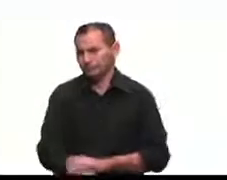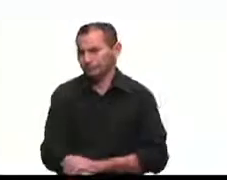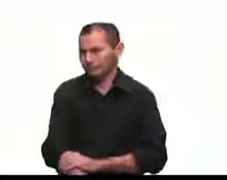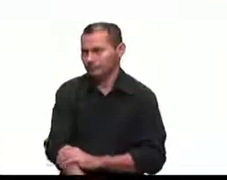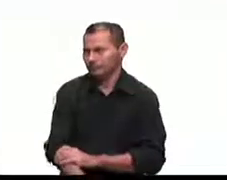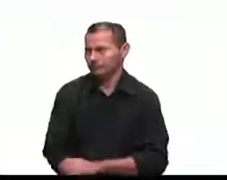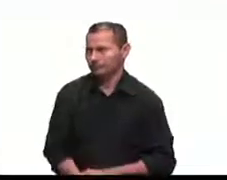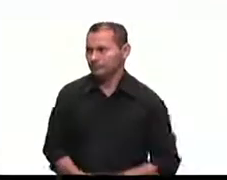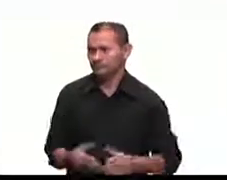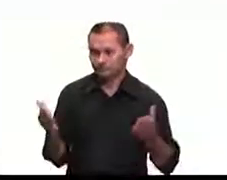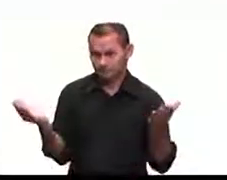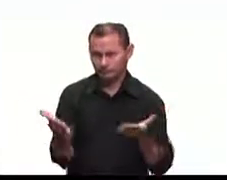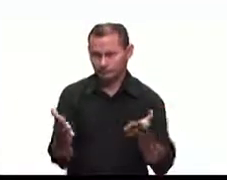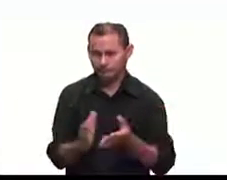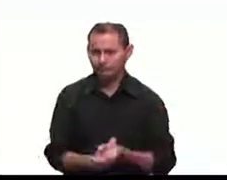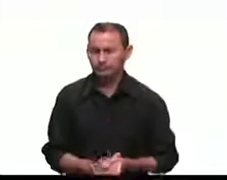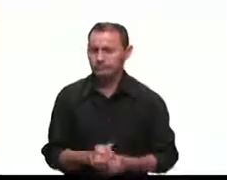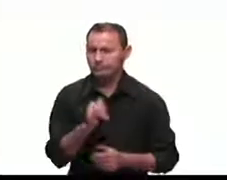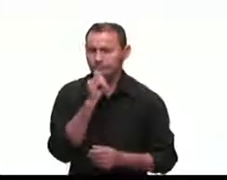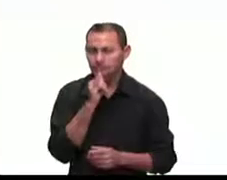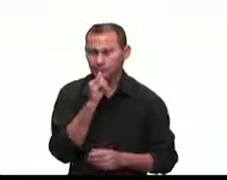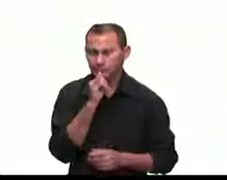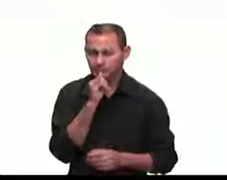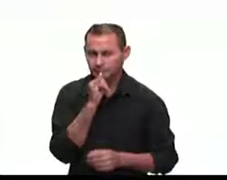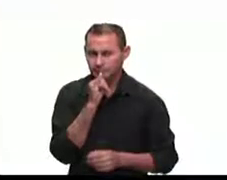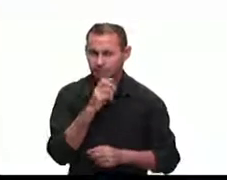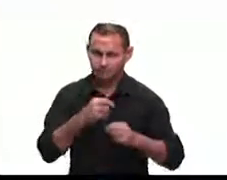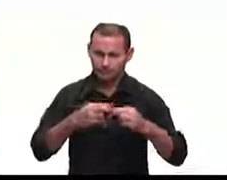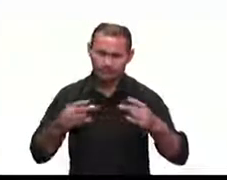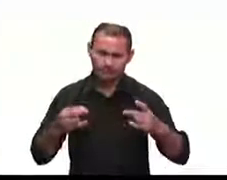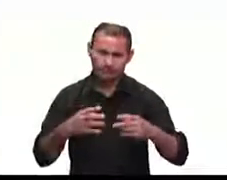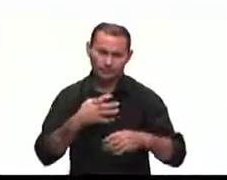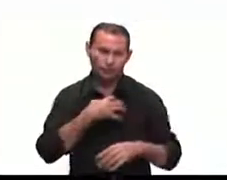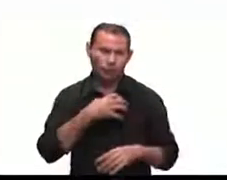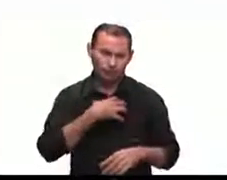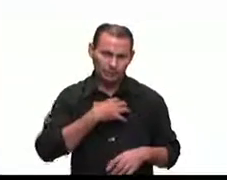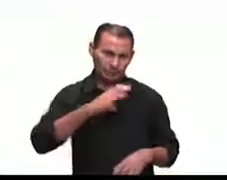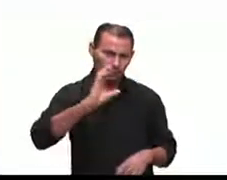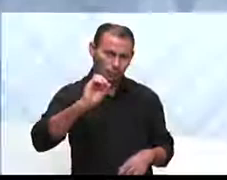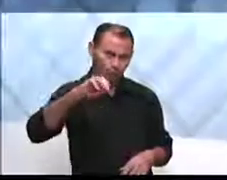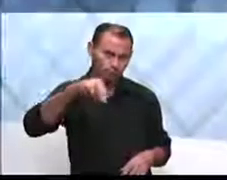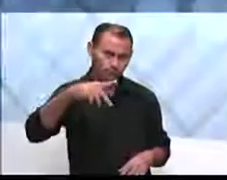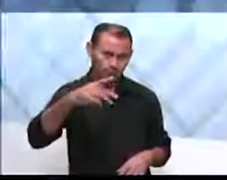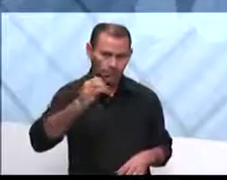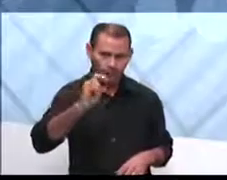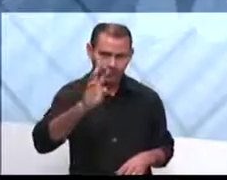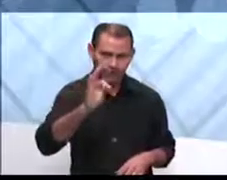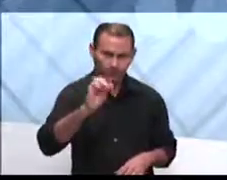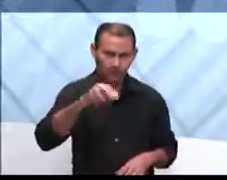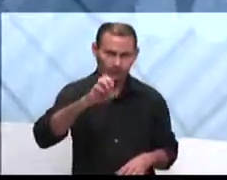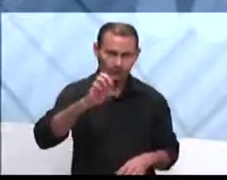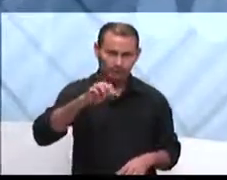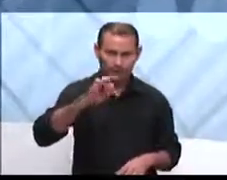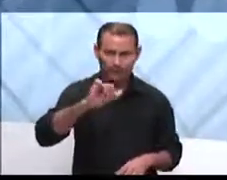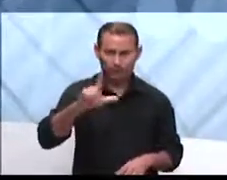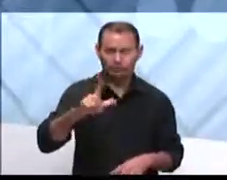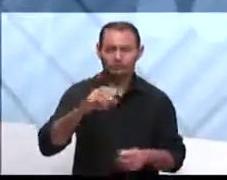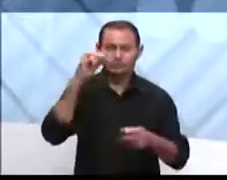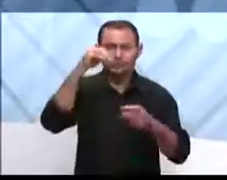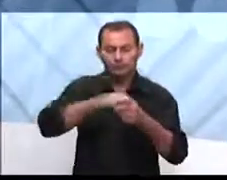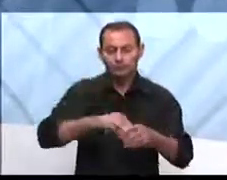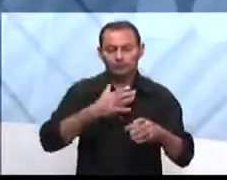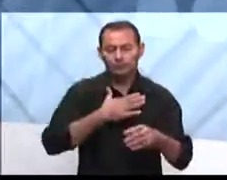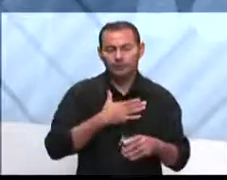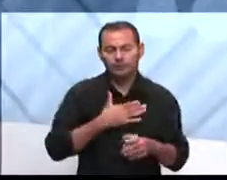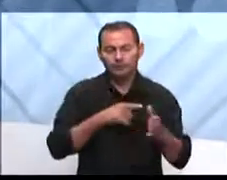Então, aqui um exemplo de aspectos comportamentais, né? Então, que eu posso colocar dentro do